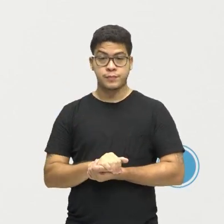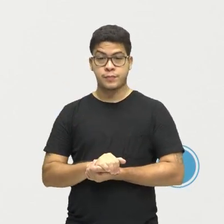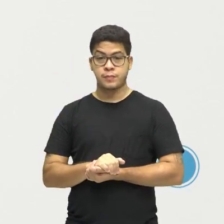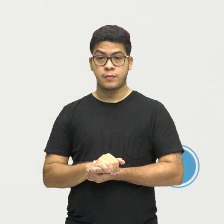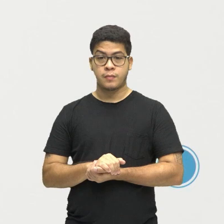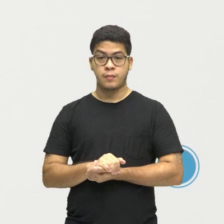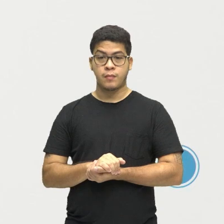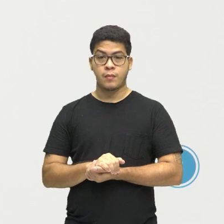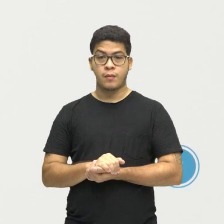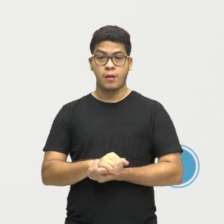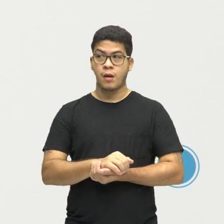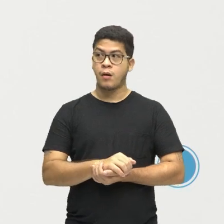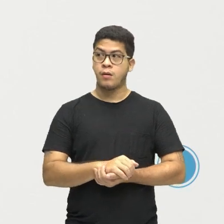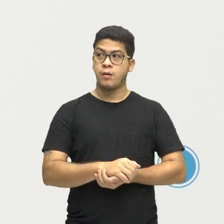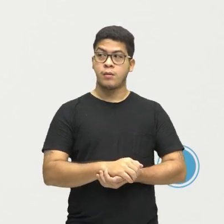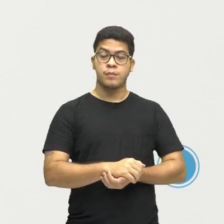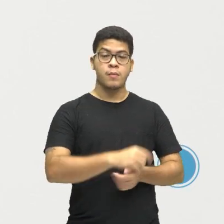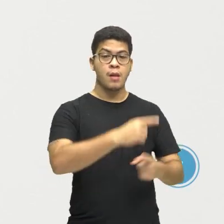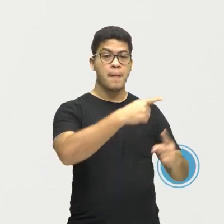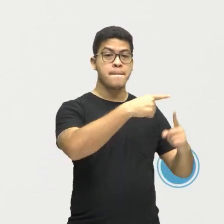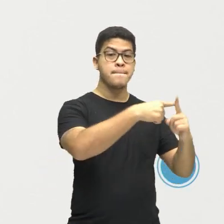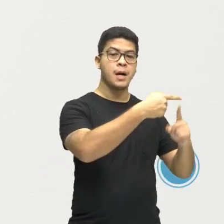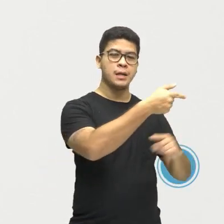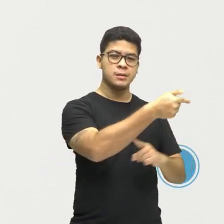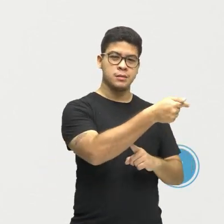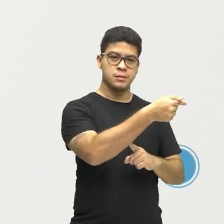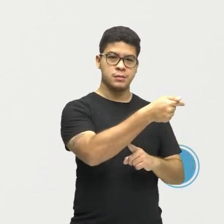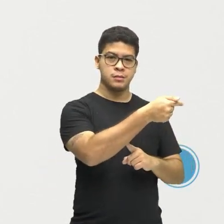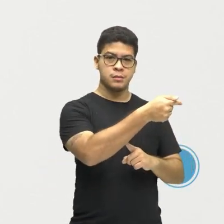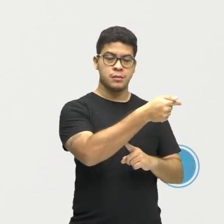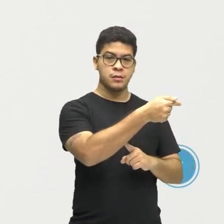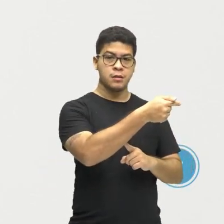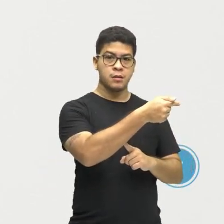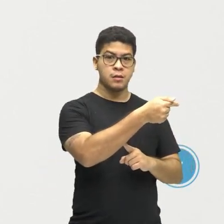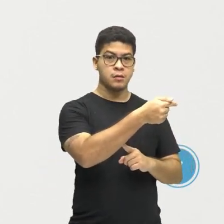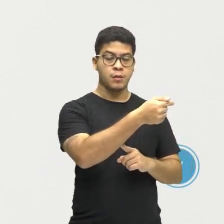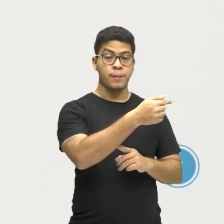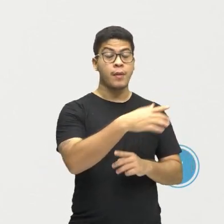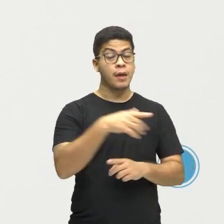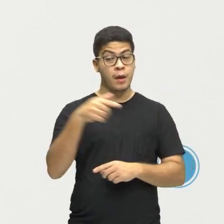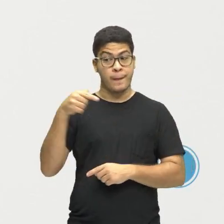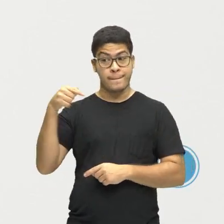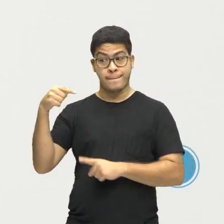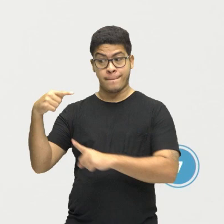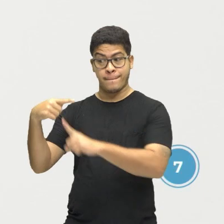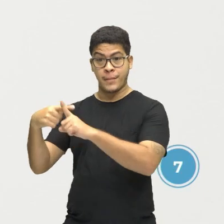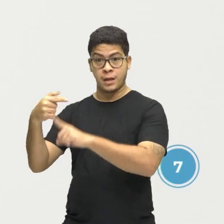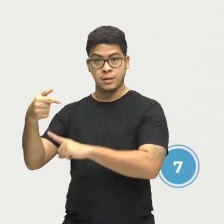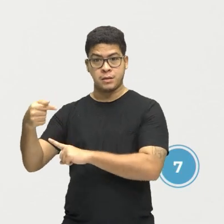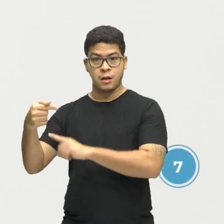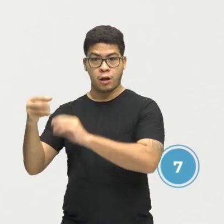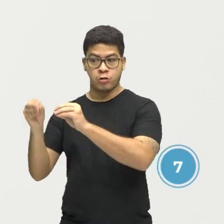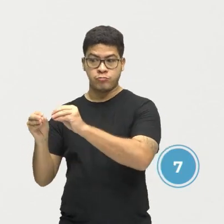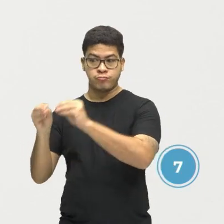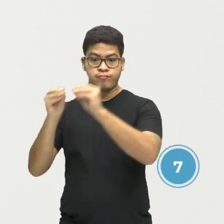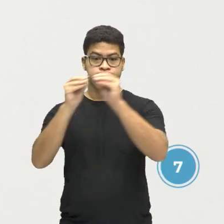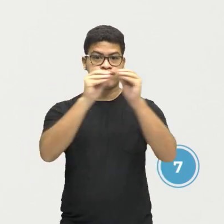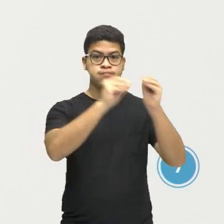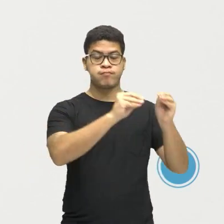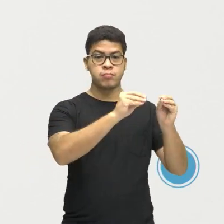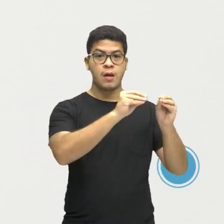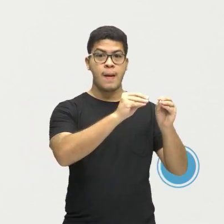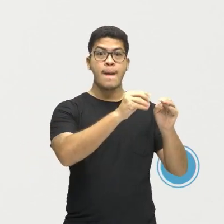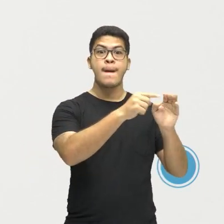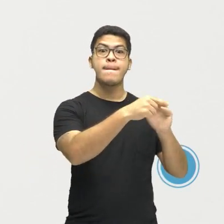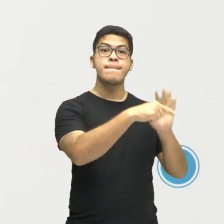x, que restou 3x, igual a menos 8 menos 7. Sinais iguais, a gente soma os